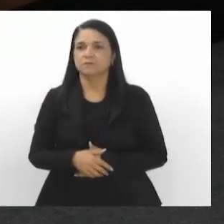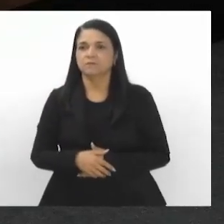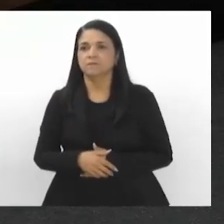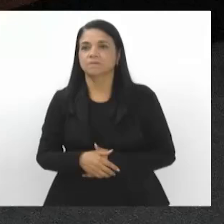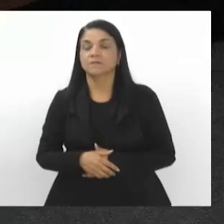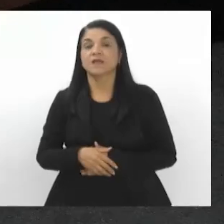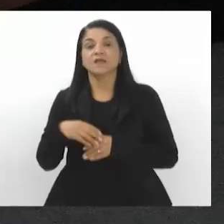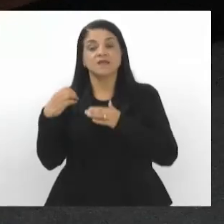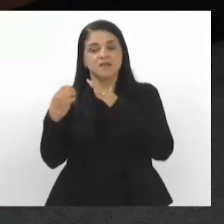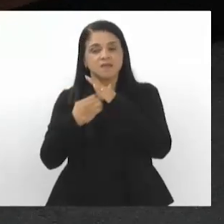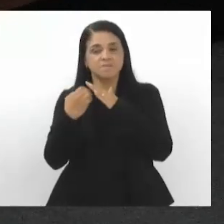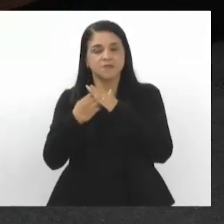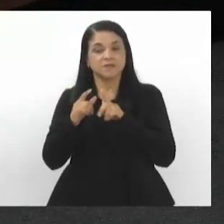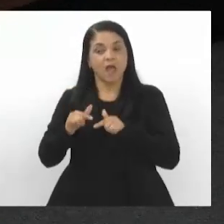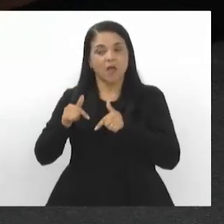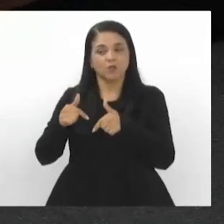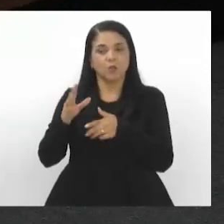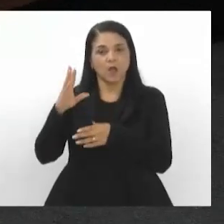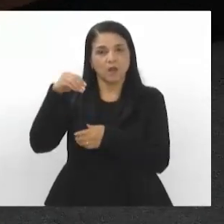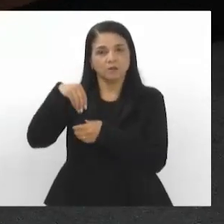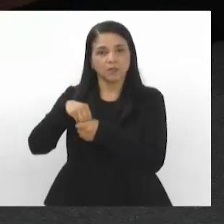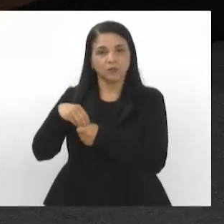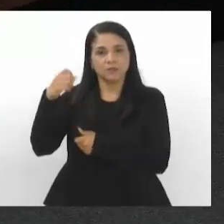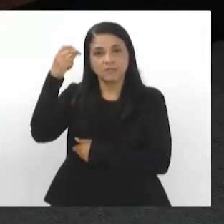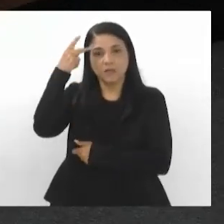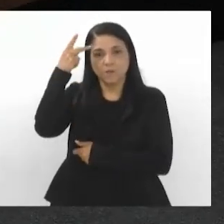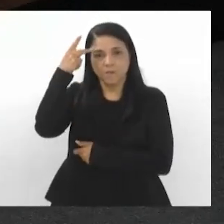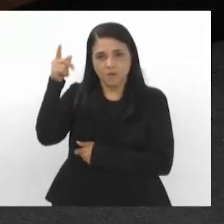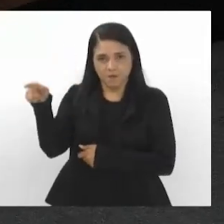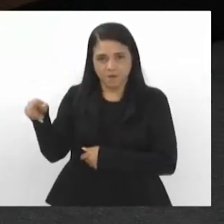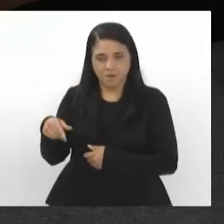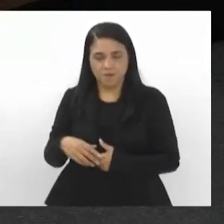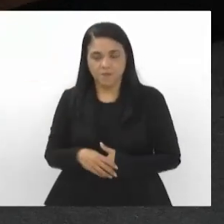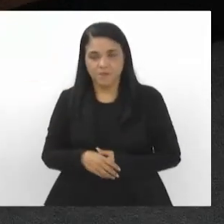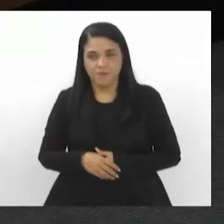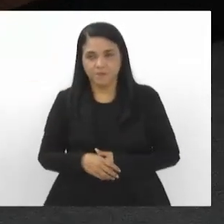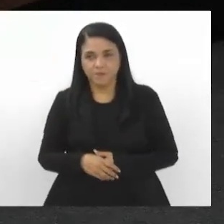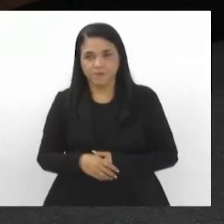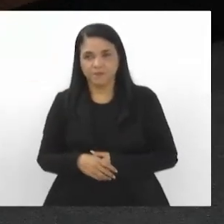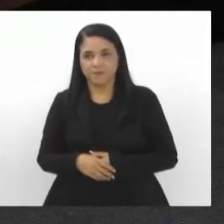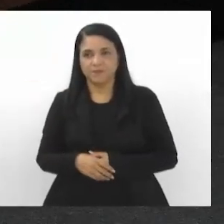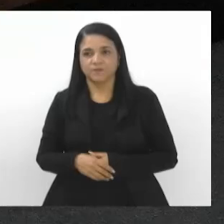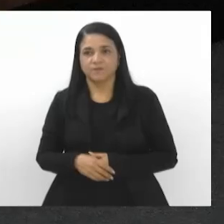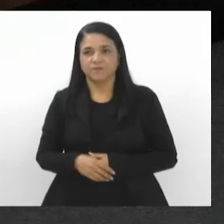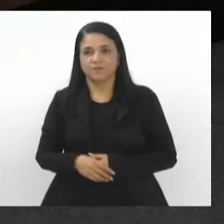Empresa essa que já atua em São Paulo. Aí temos aqui.